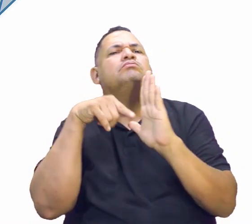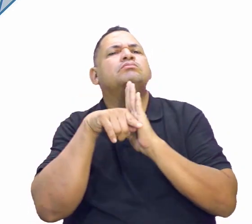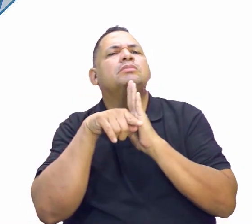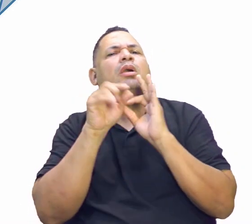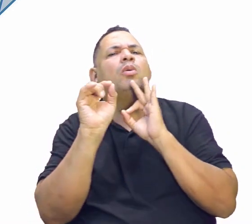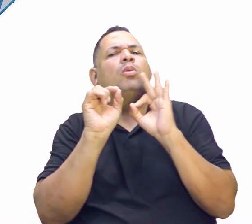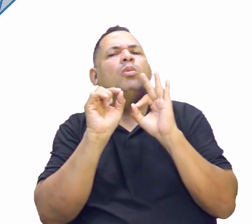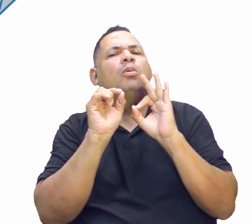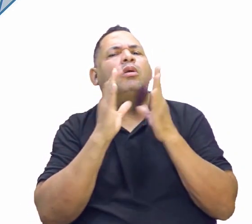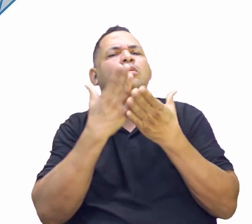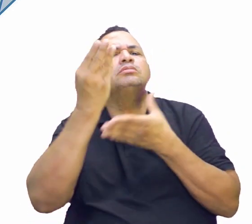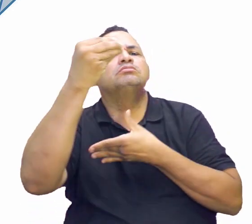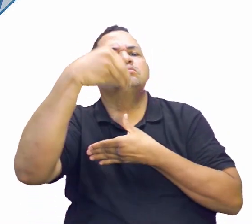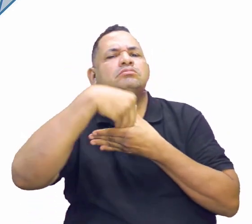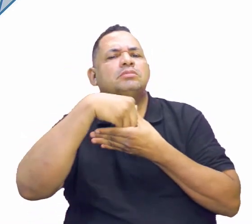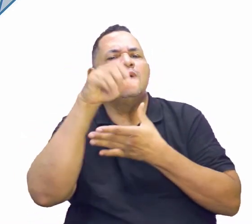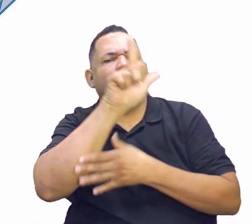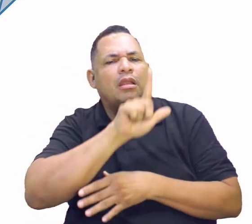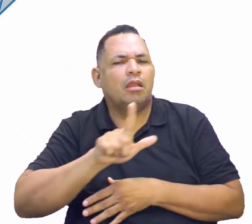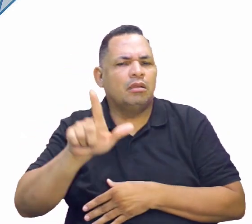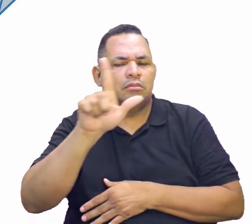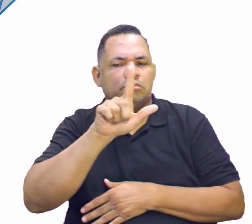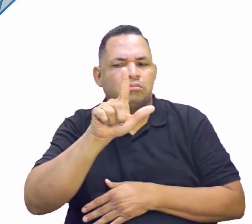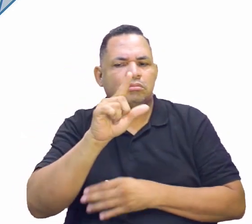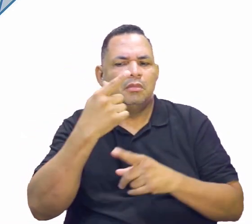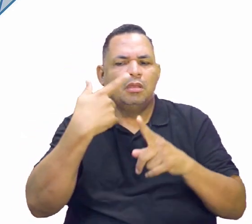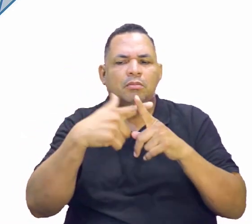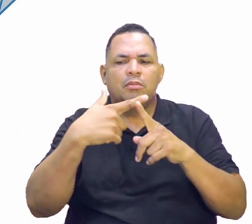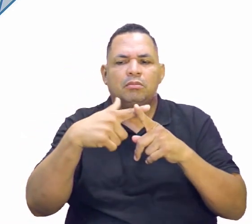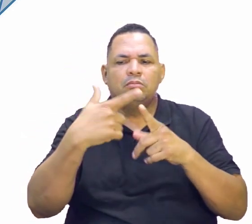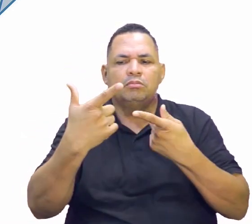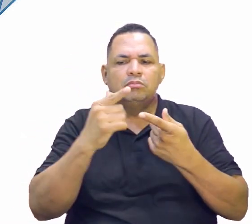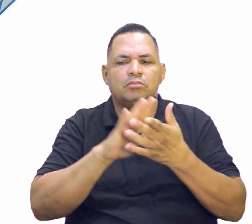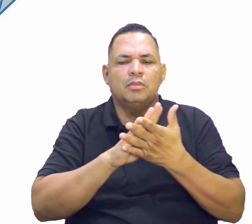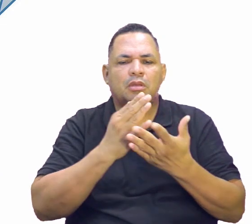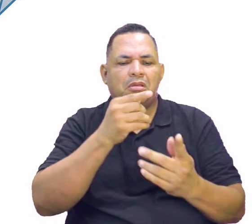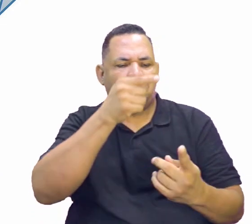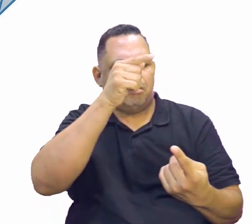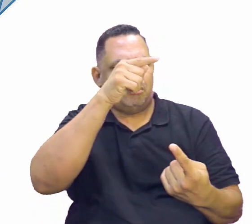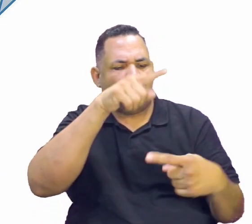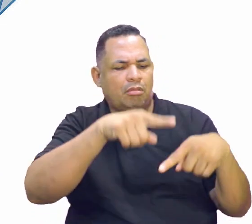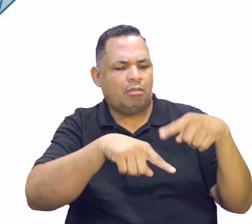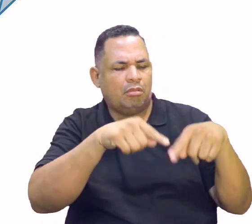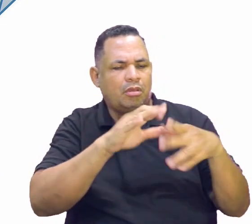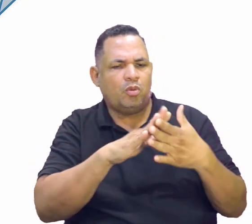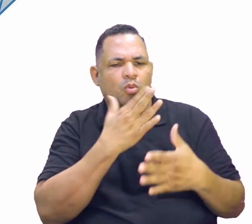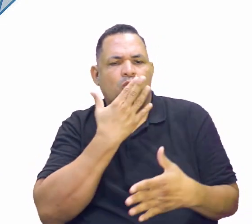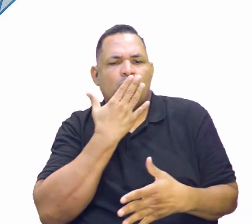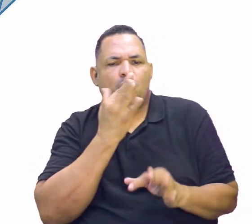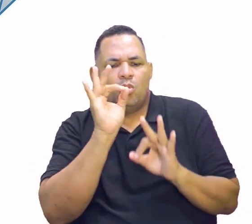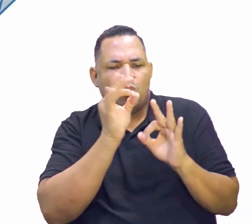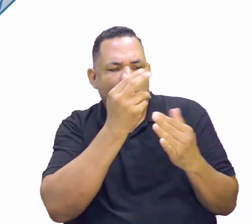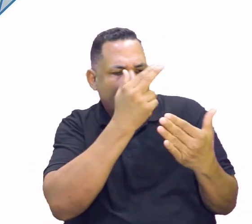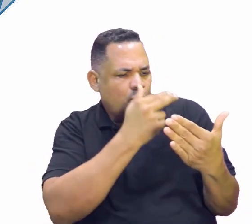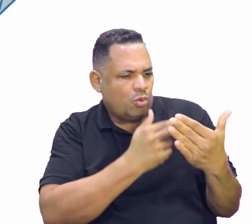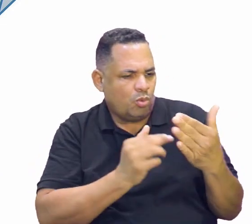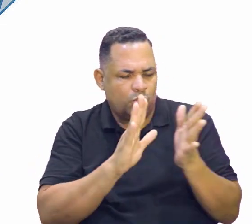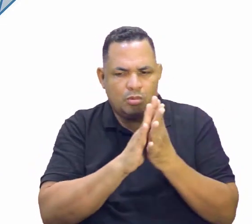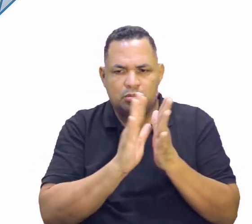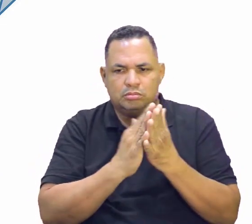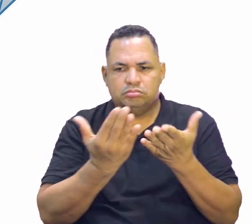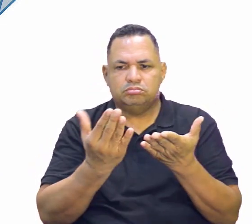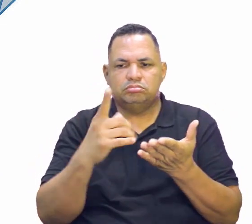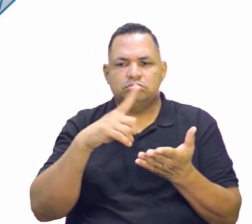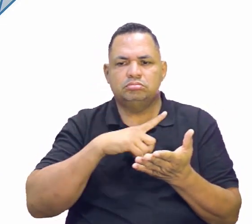aqui faz parte da literatura? Por que que este objeto com esta cor, com esta forma, eu devo